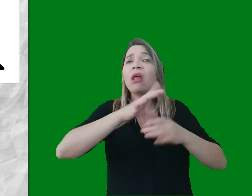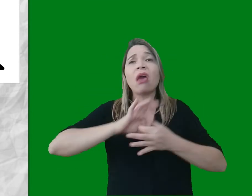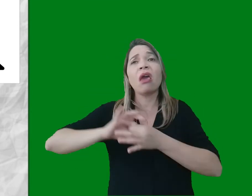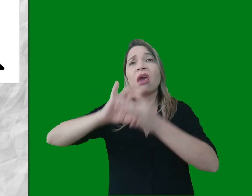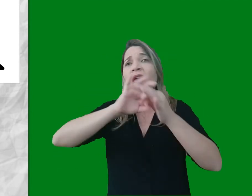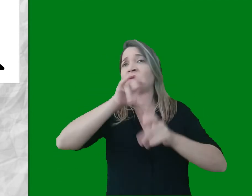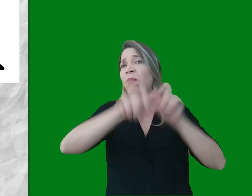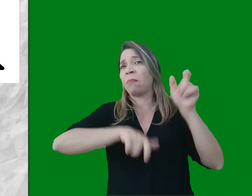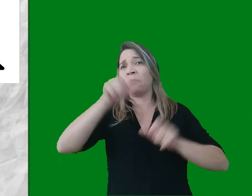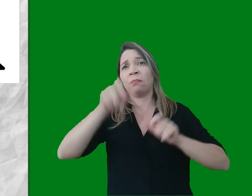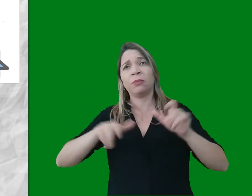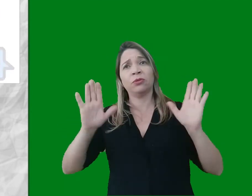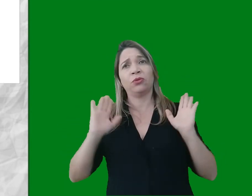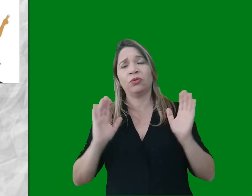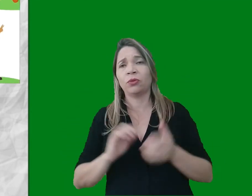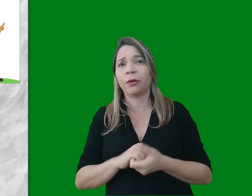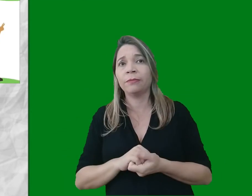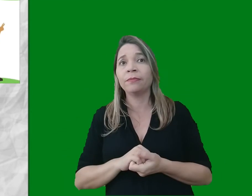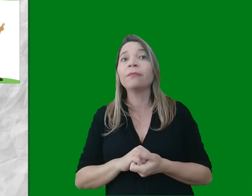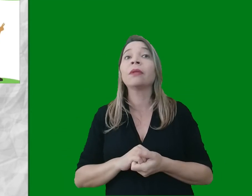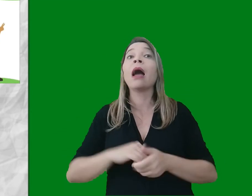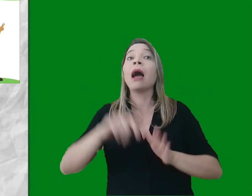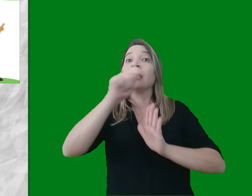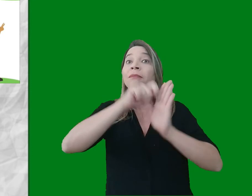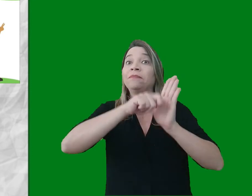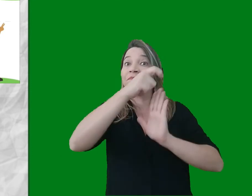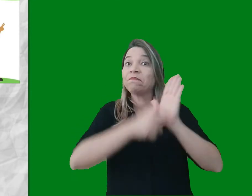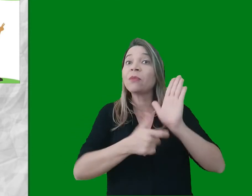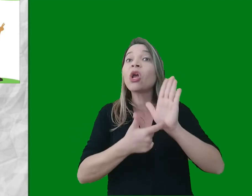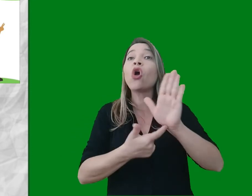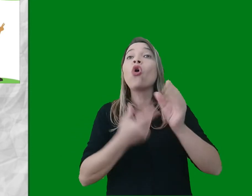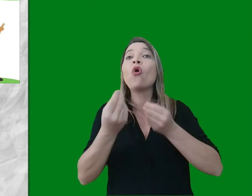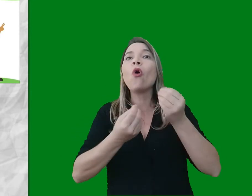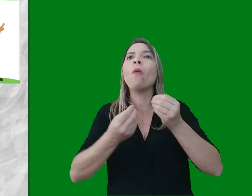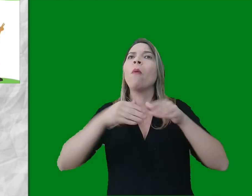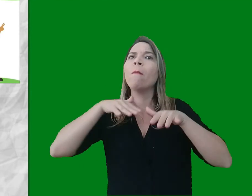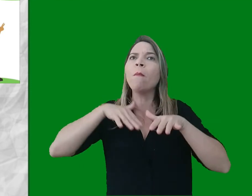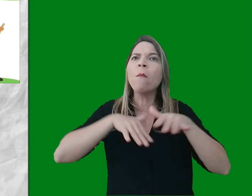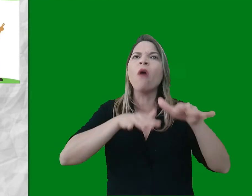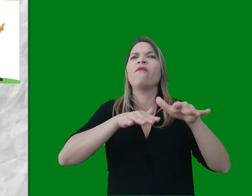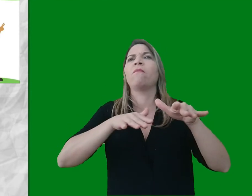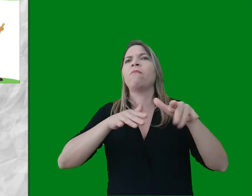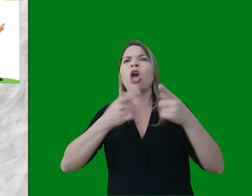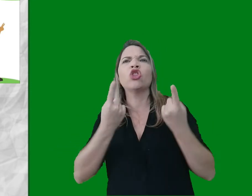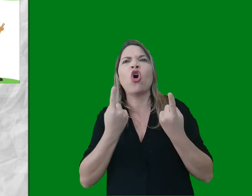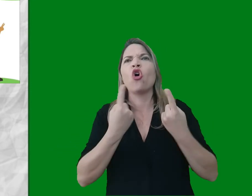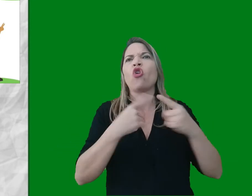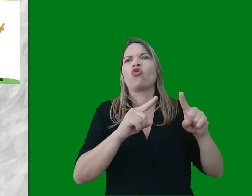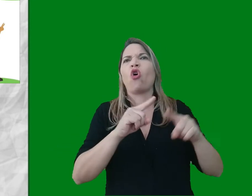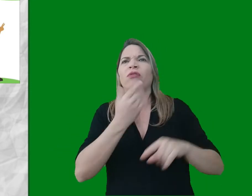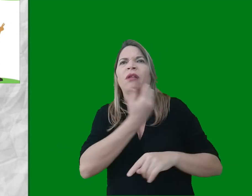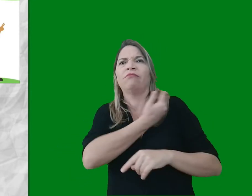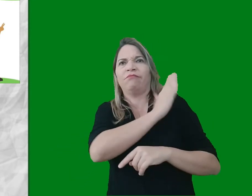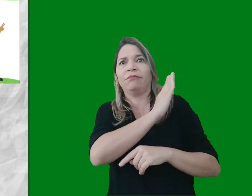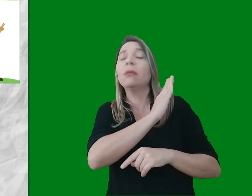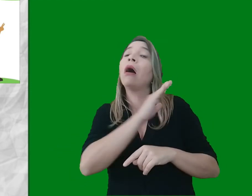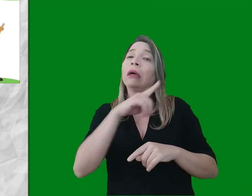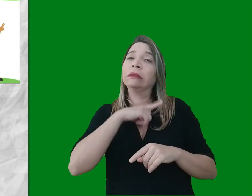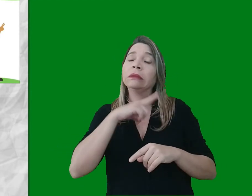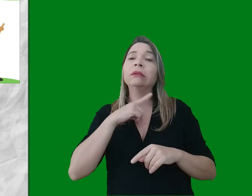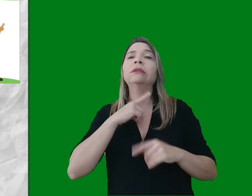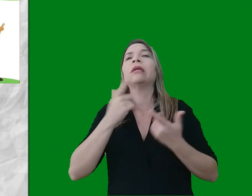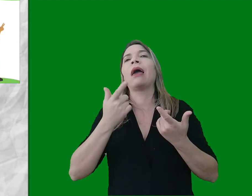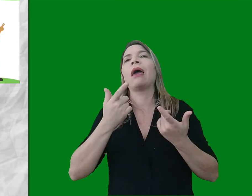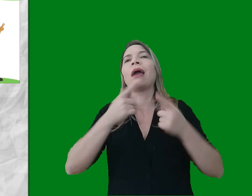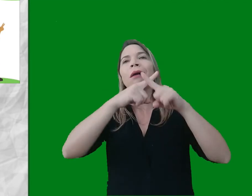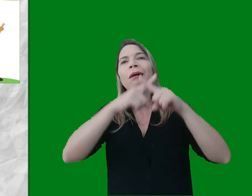padrões impostos pela sociedade. Os autores também apresentam movimentos que lutam contra essa questão, como a criação de campeonatos por e